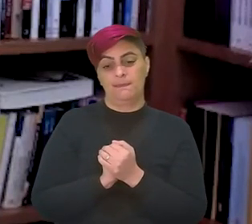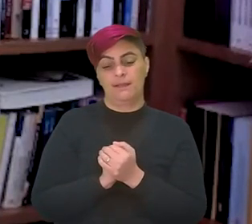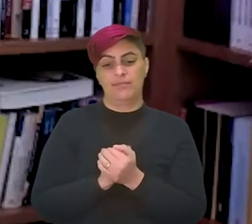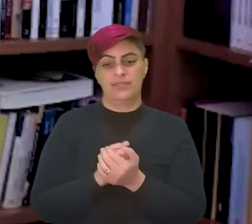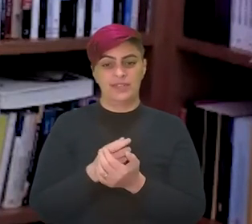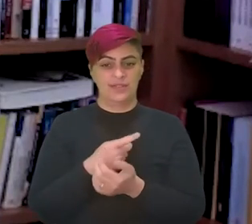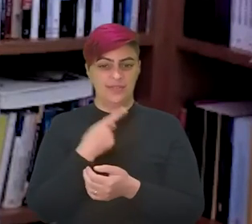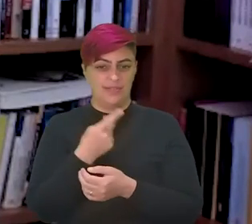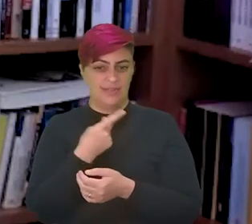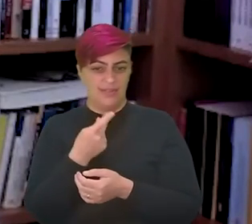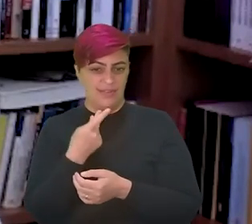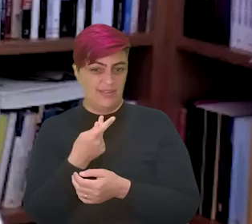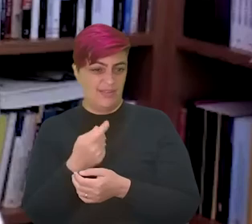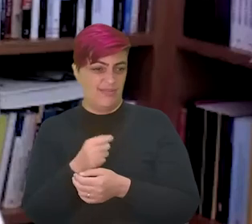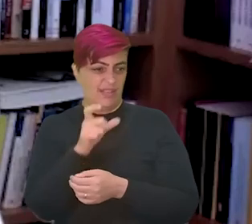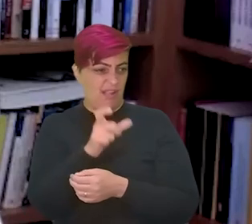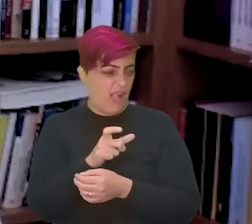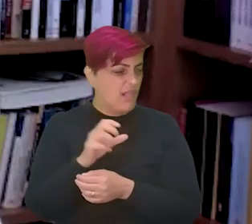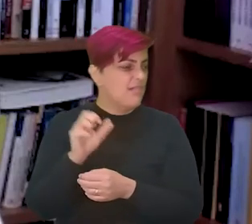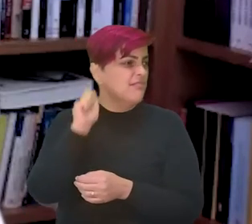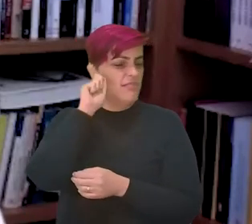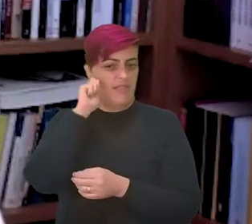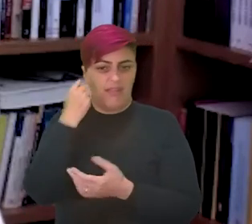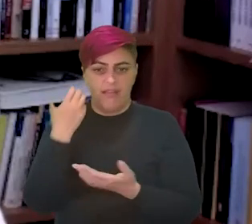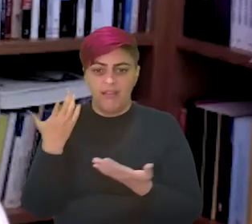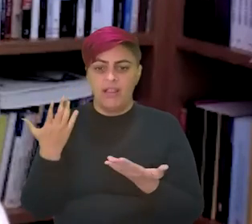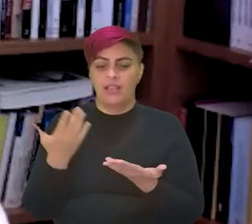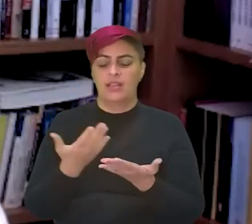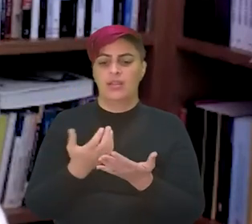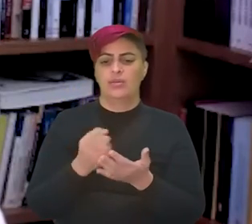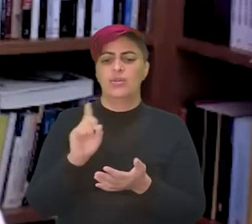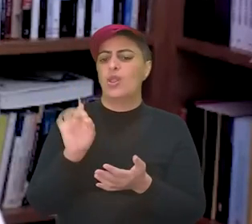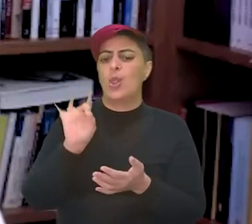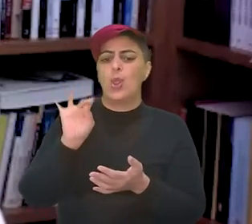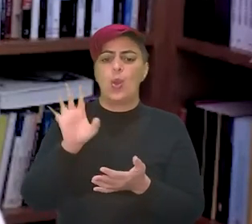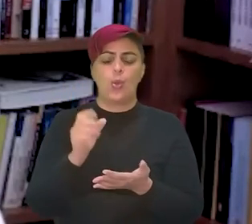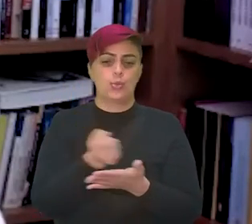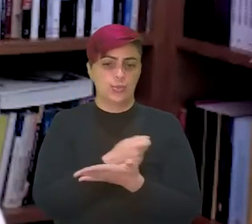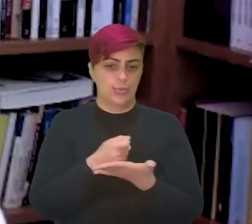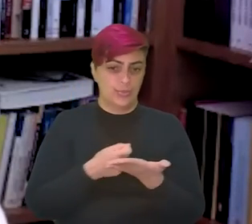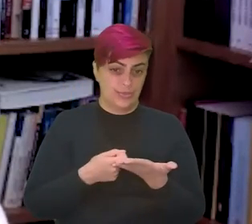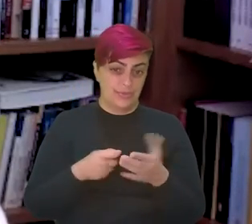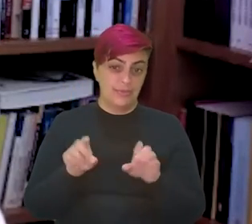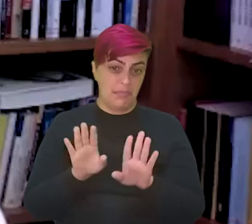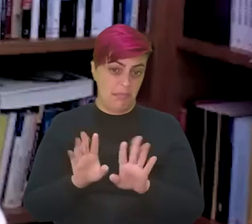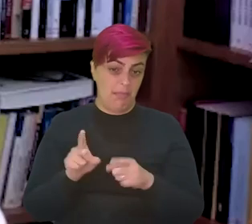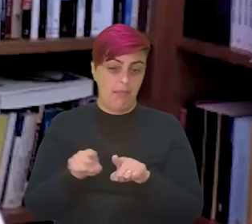os neerlandeses de niggers, eventualmente, não só nos diários,